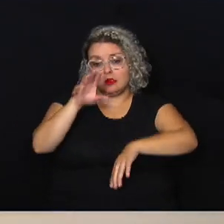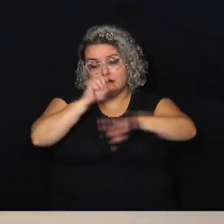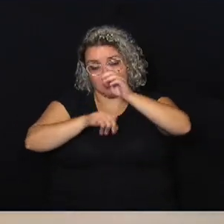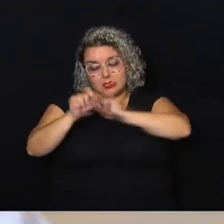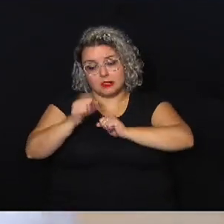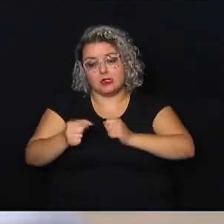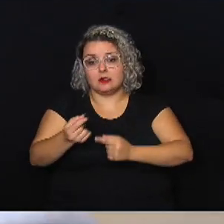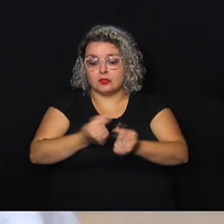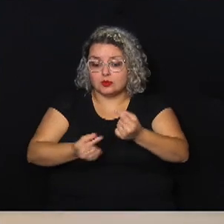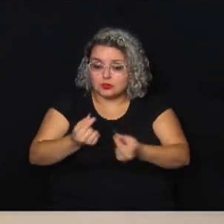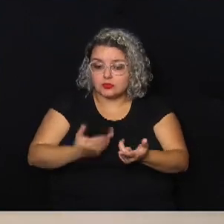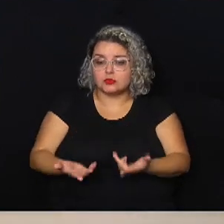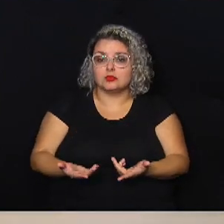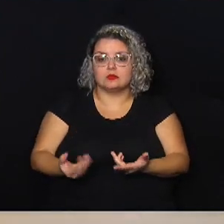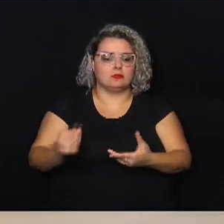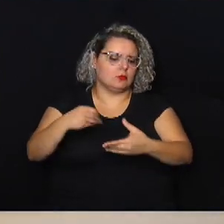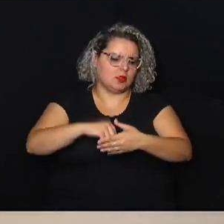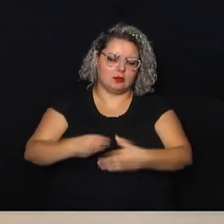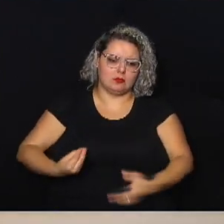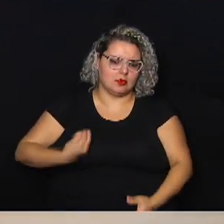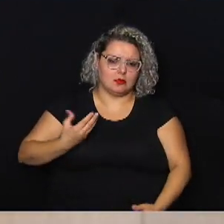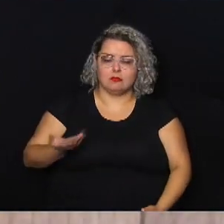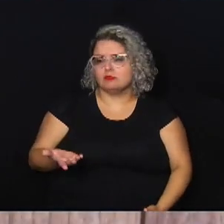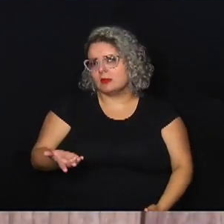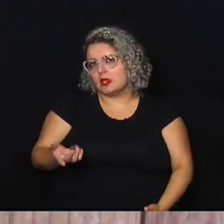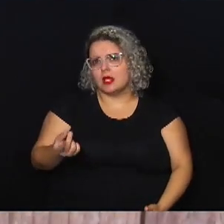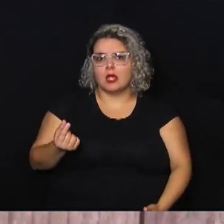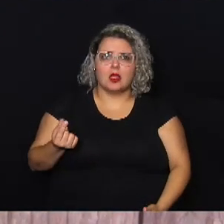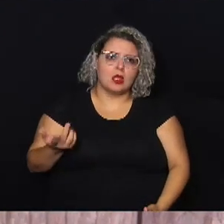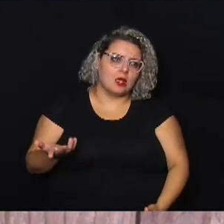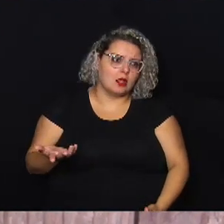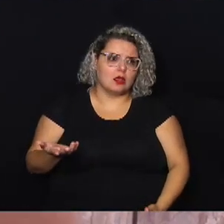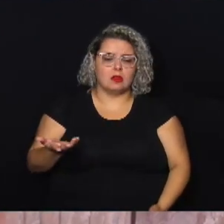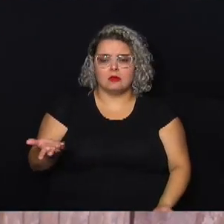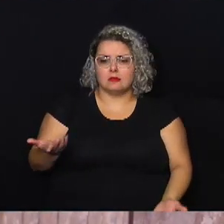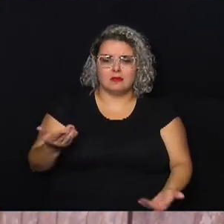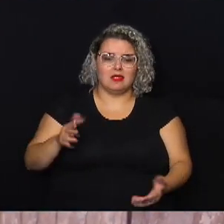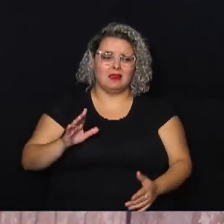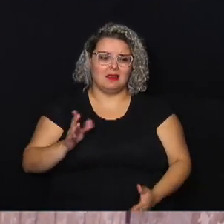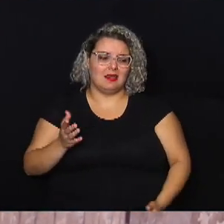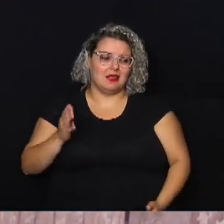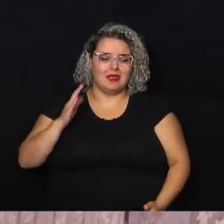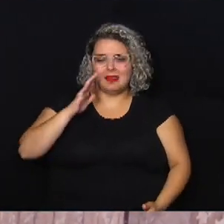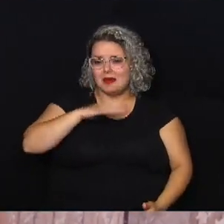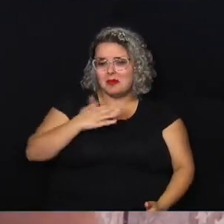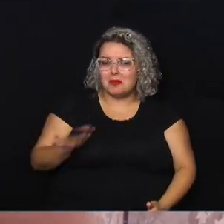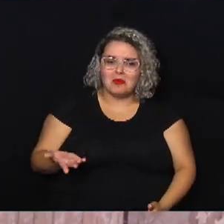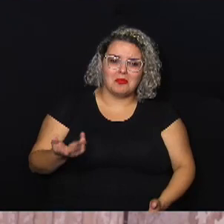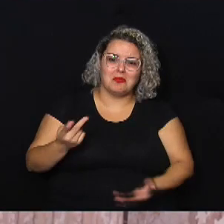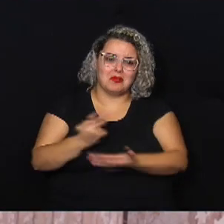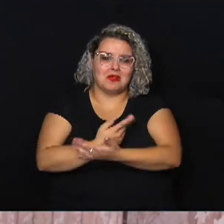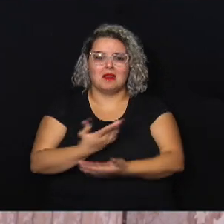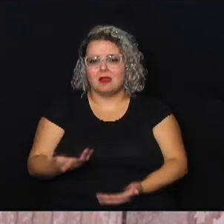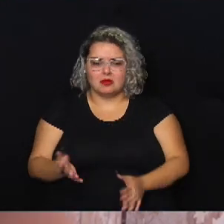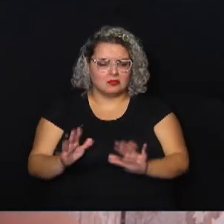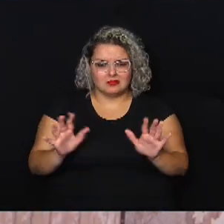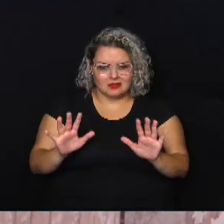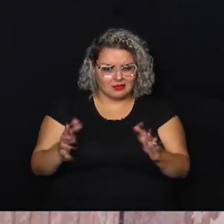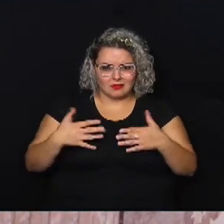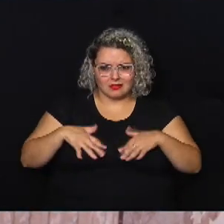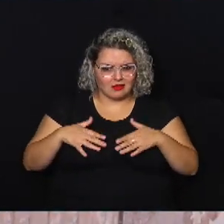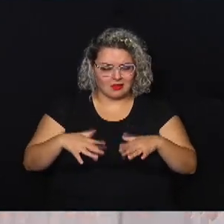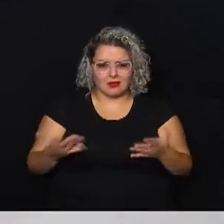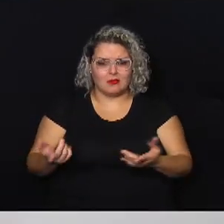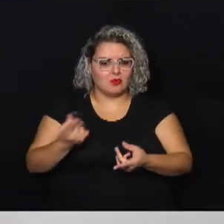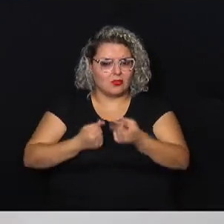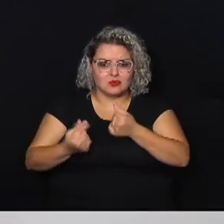sabe? Dinheiro não é aquela coisa assim, é melhor não pagar, pega mal pagar. Muitas vezes tem um certo preconceito. Não, dinheiro faz parte